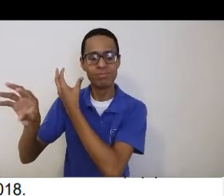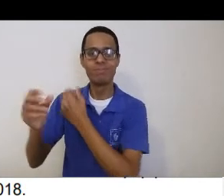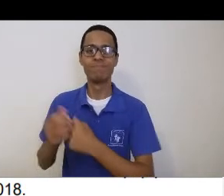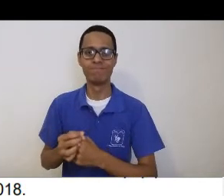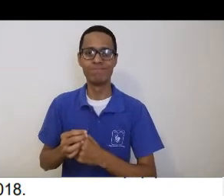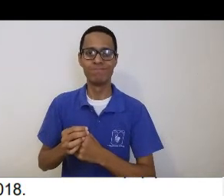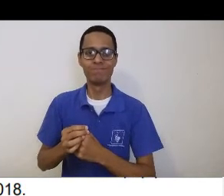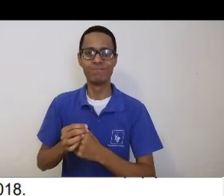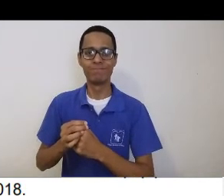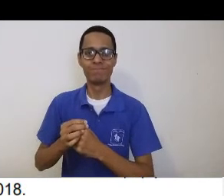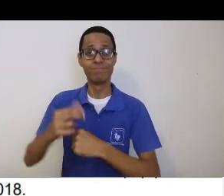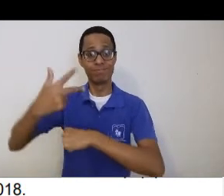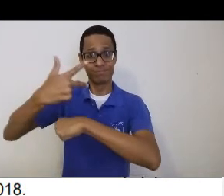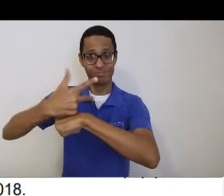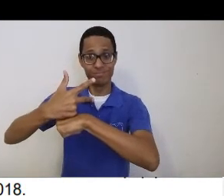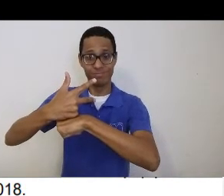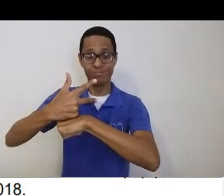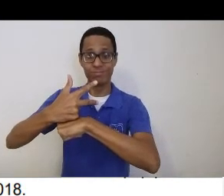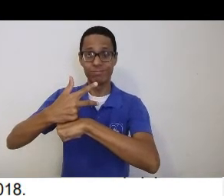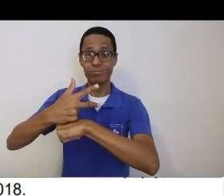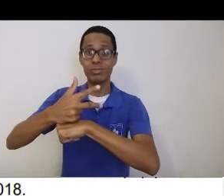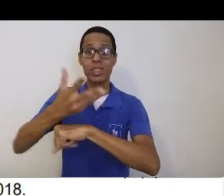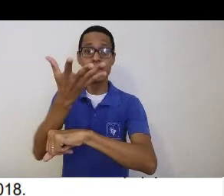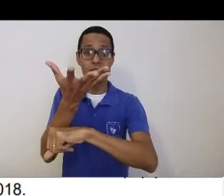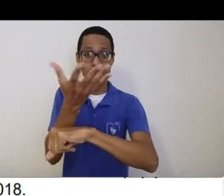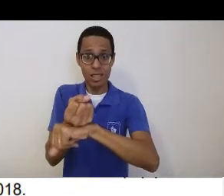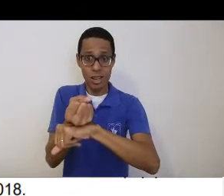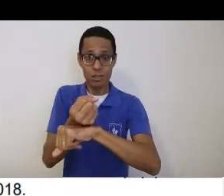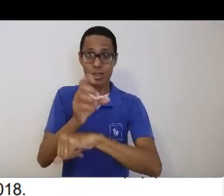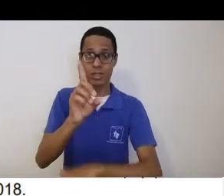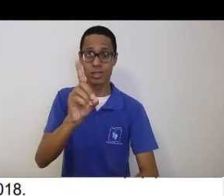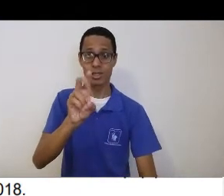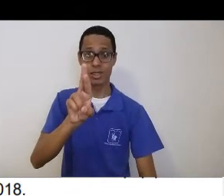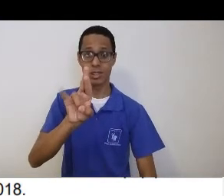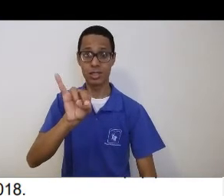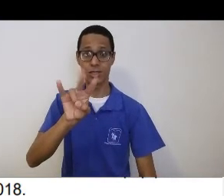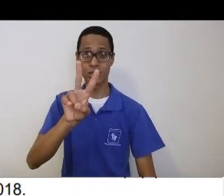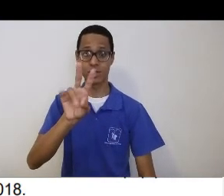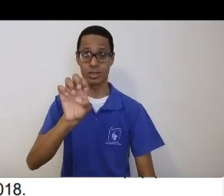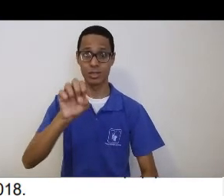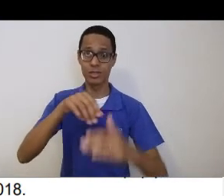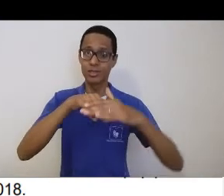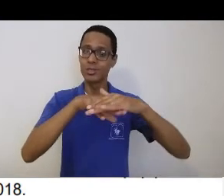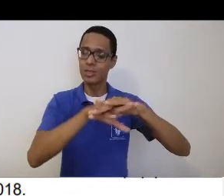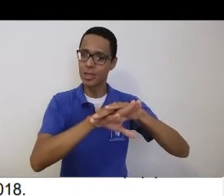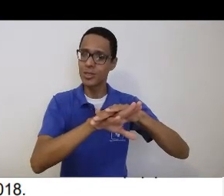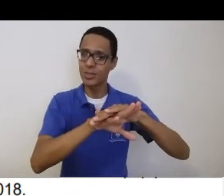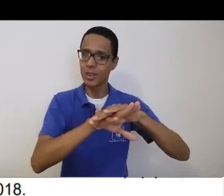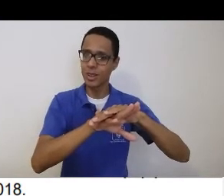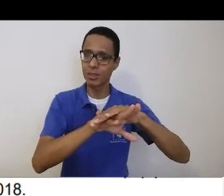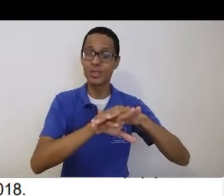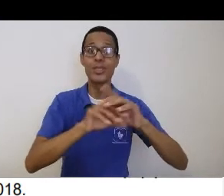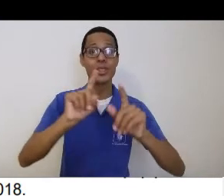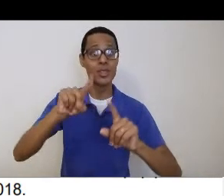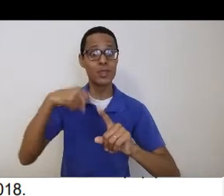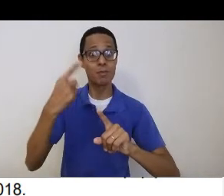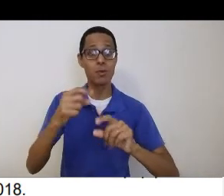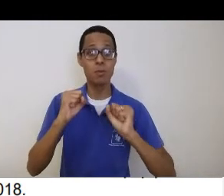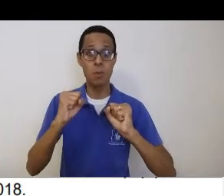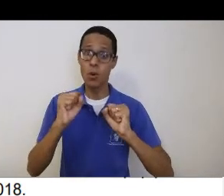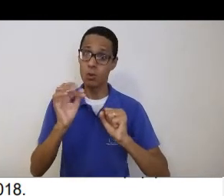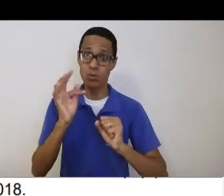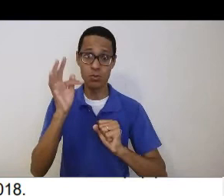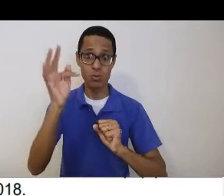ser analisado, consultado e ver a evolução do aprendizado dele. Como era,